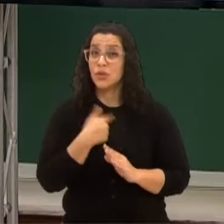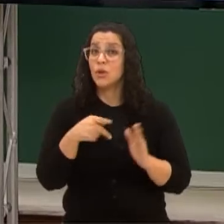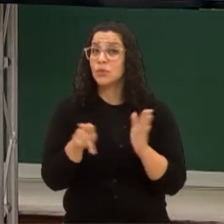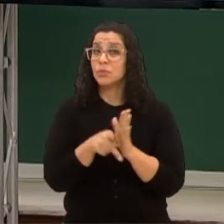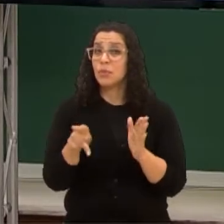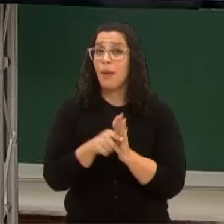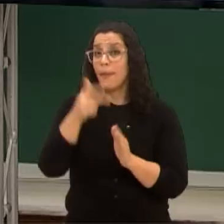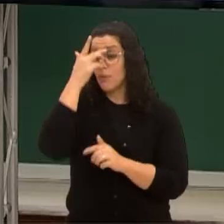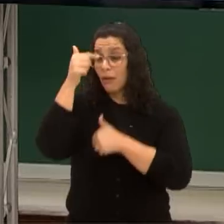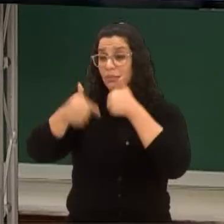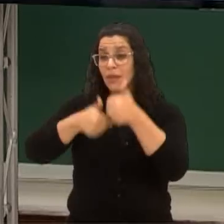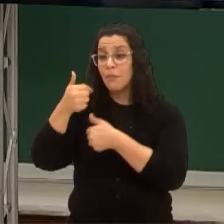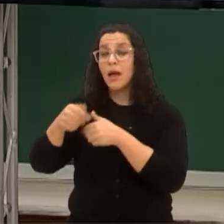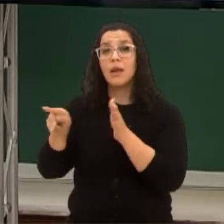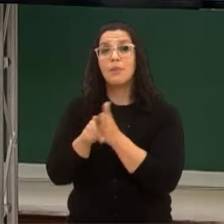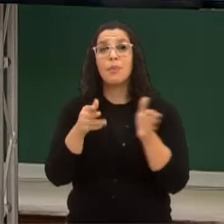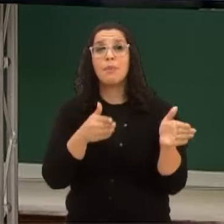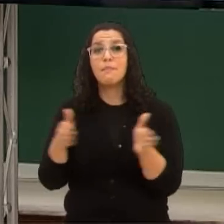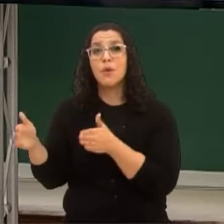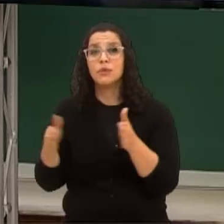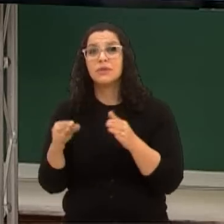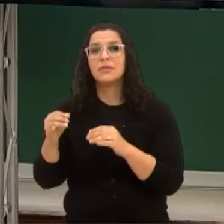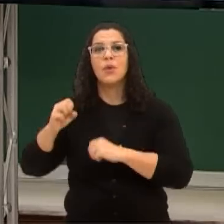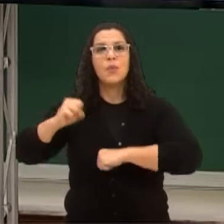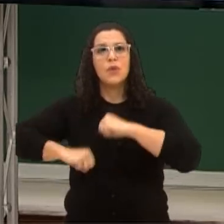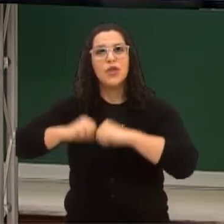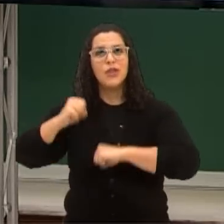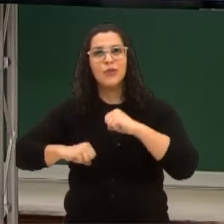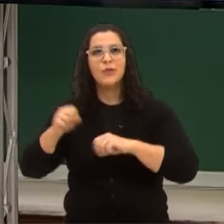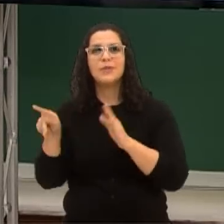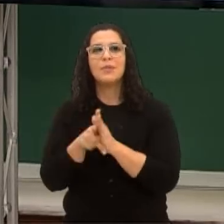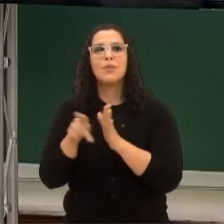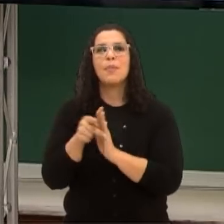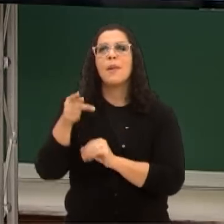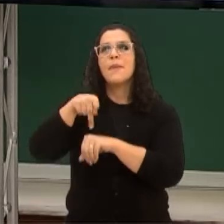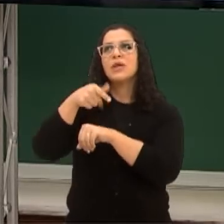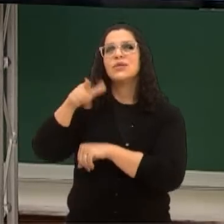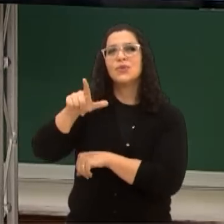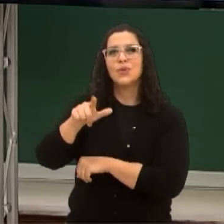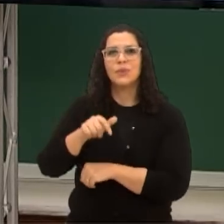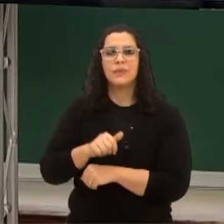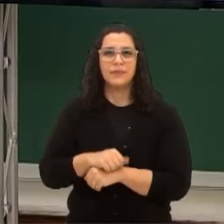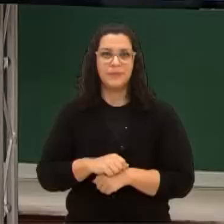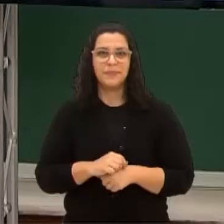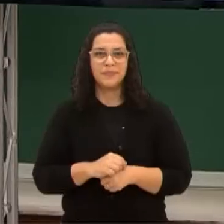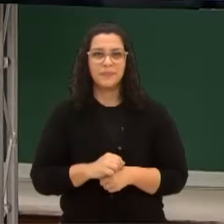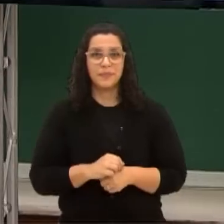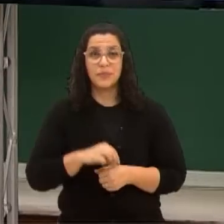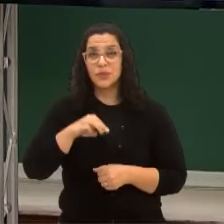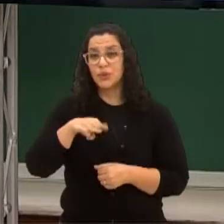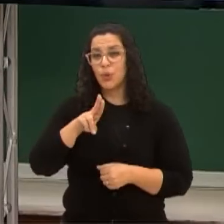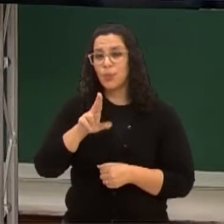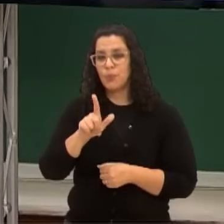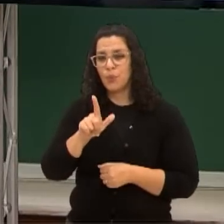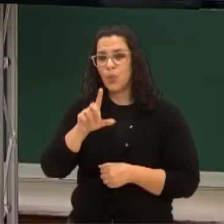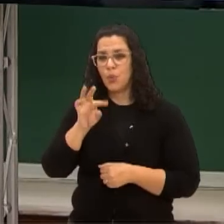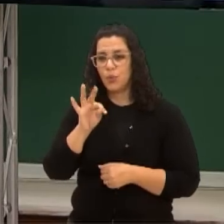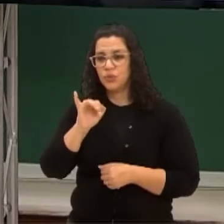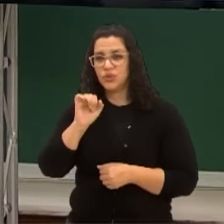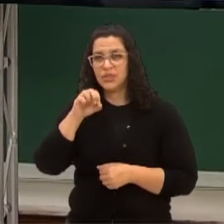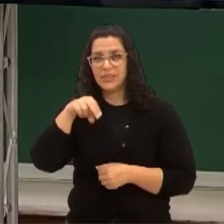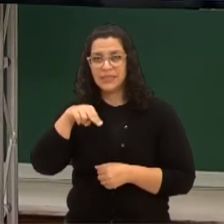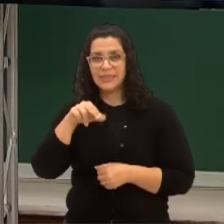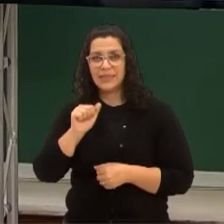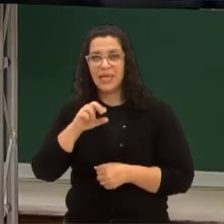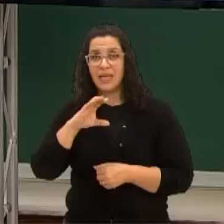formos esse trabalhador dessa indústria vinda de um outro país, que nós chamamos então de uma indústria multinacional.